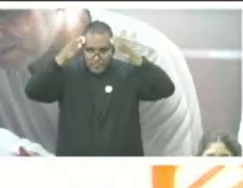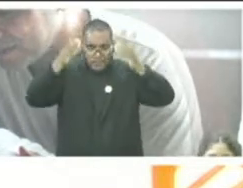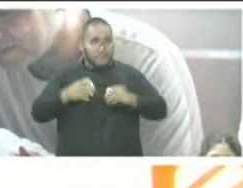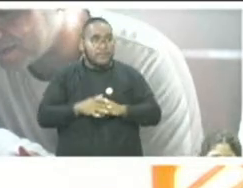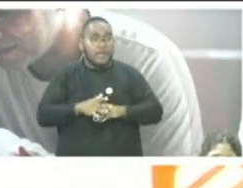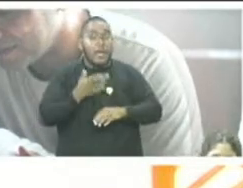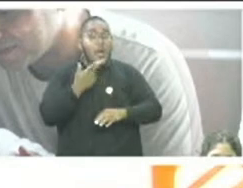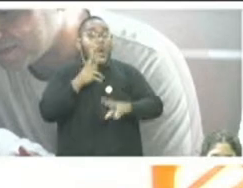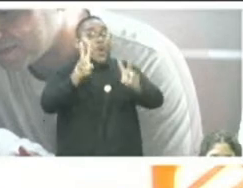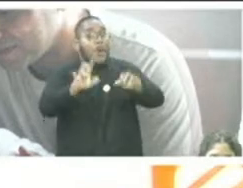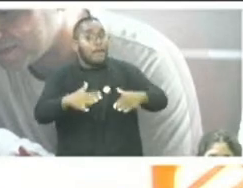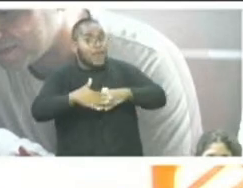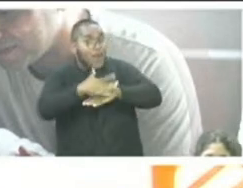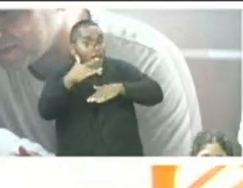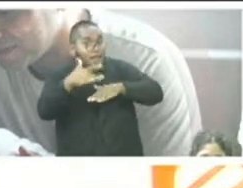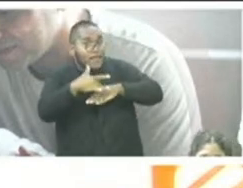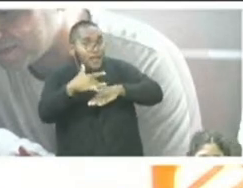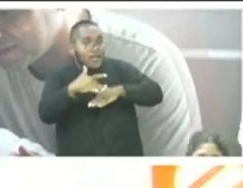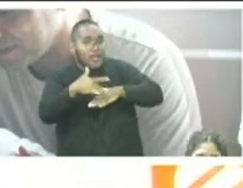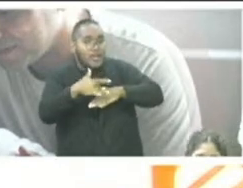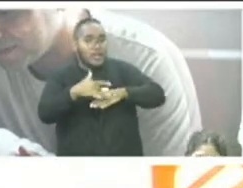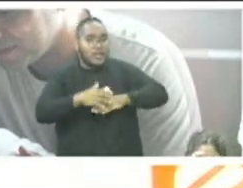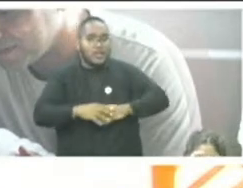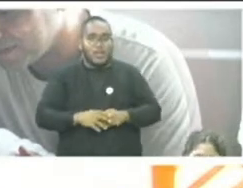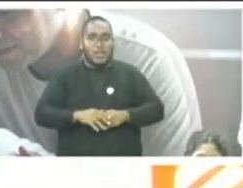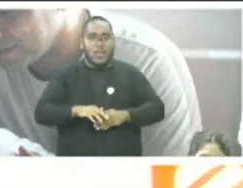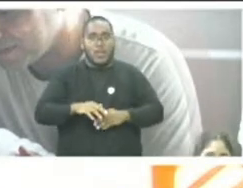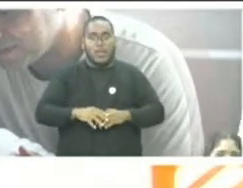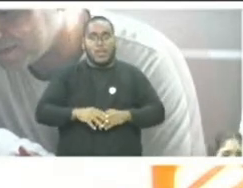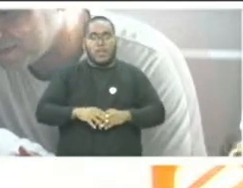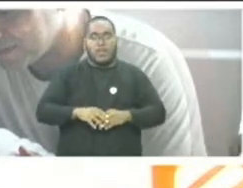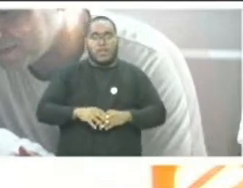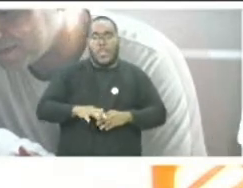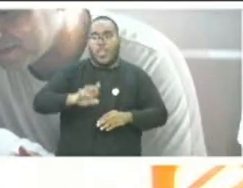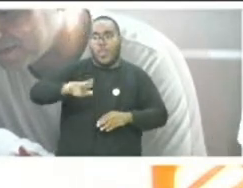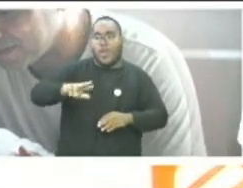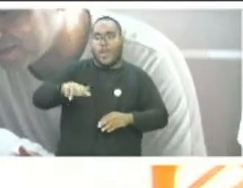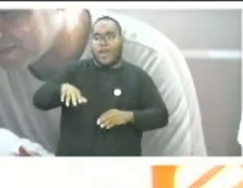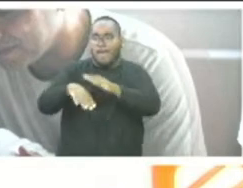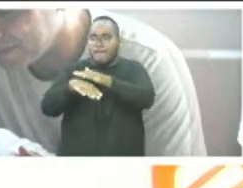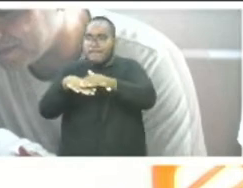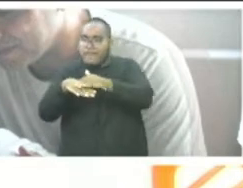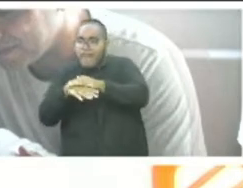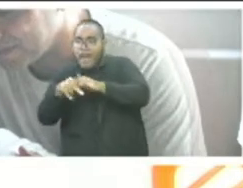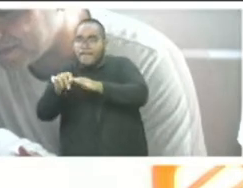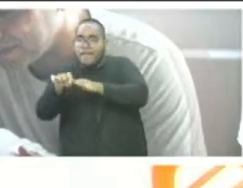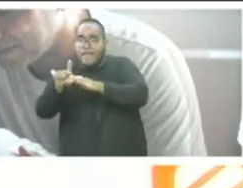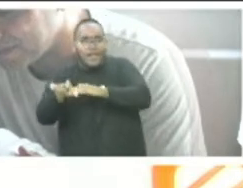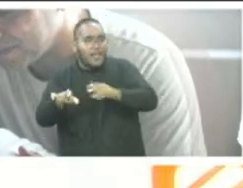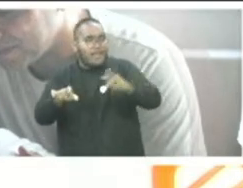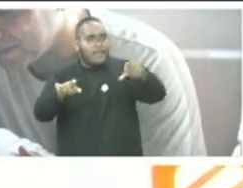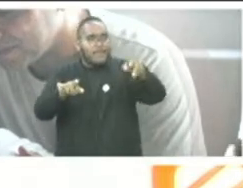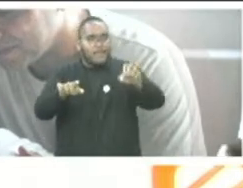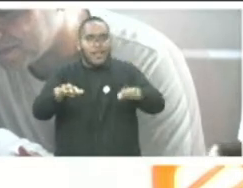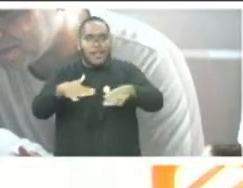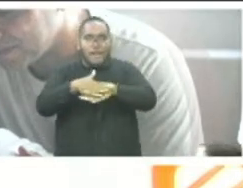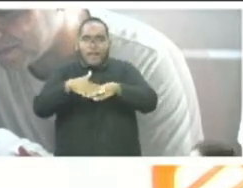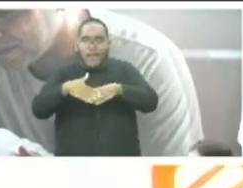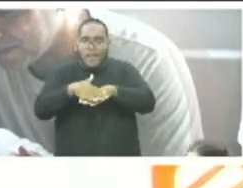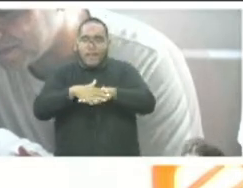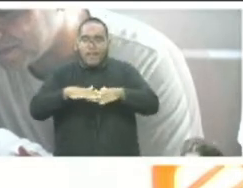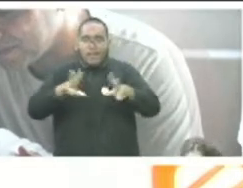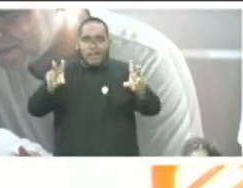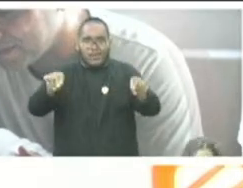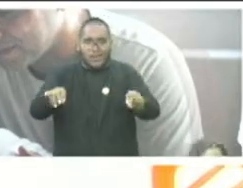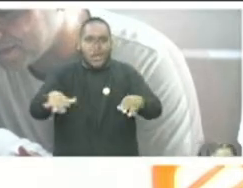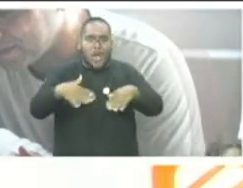gente não está falando de pele, pano, pele, né? Pele a pele e o pano fica por fora. E aí, na